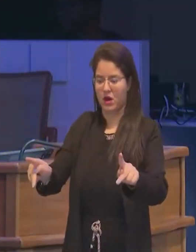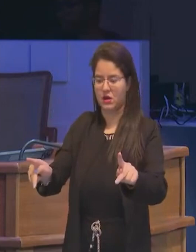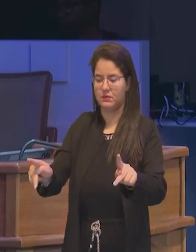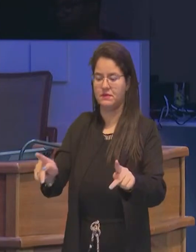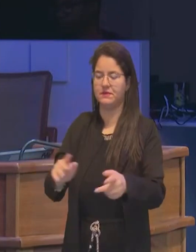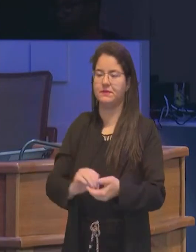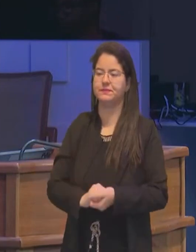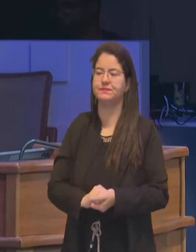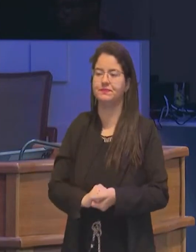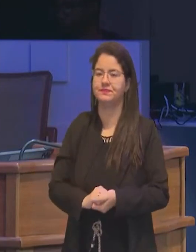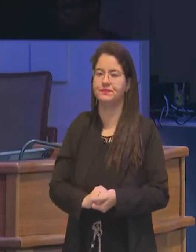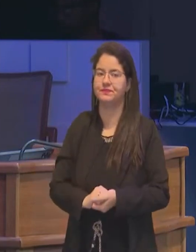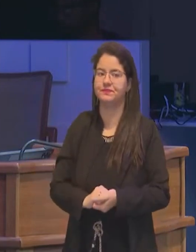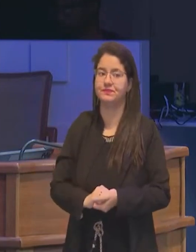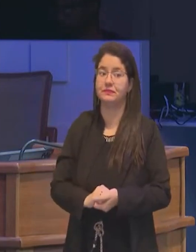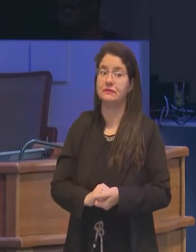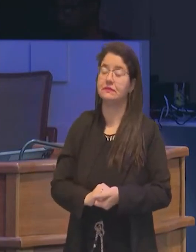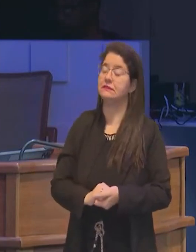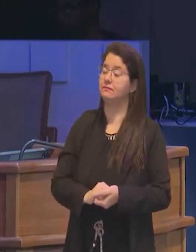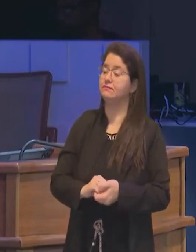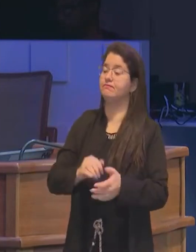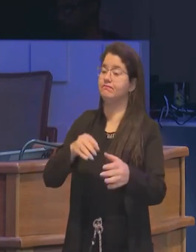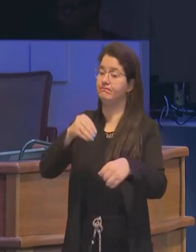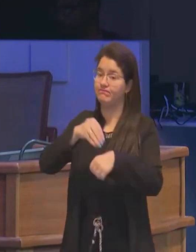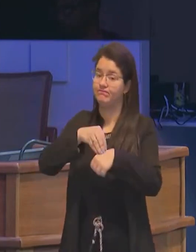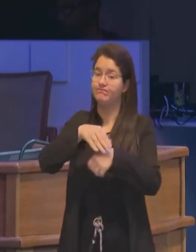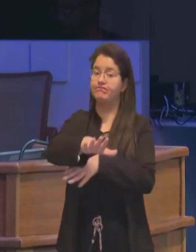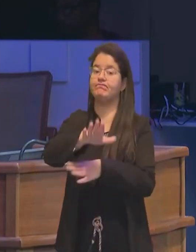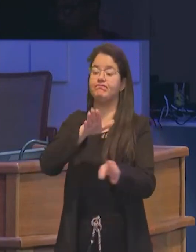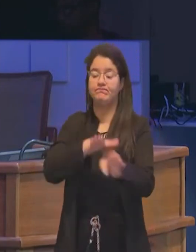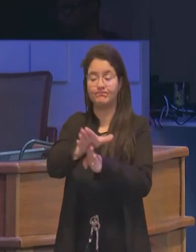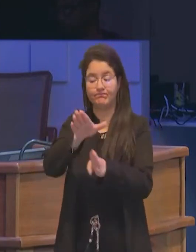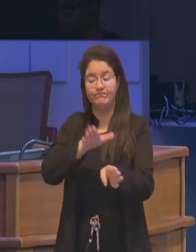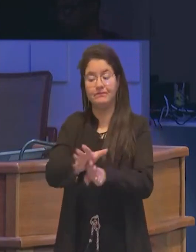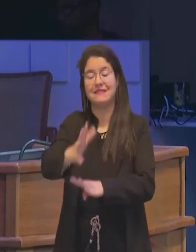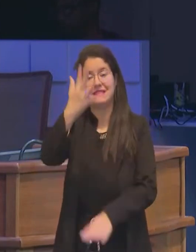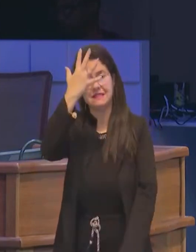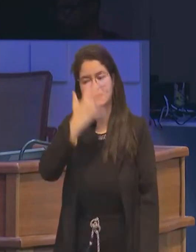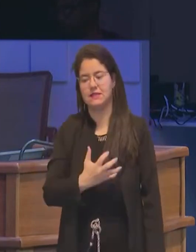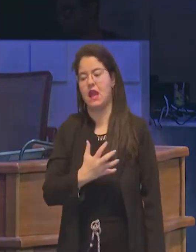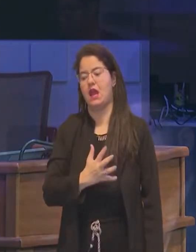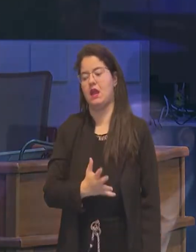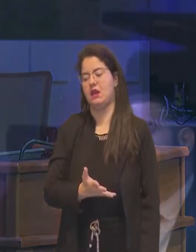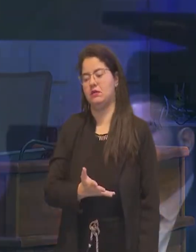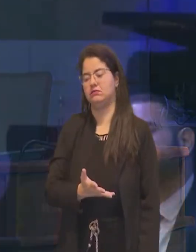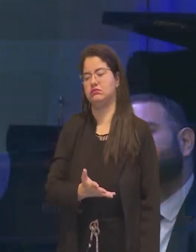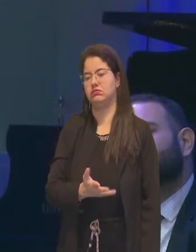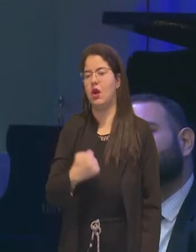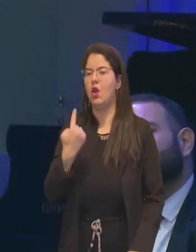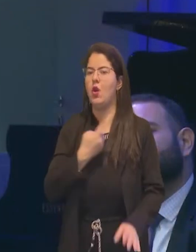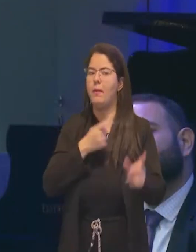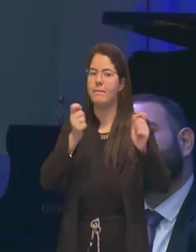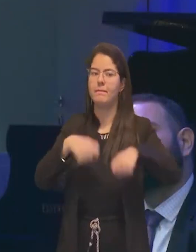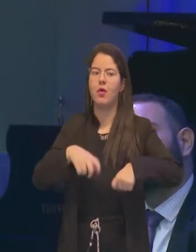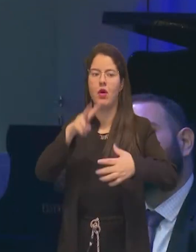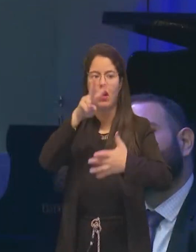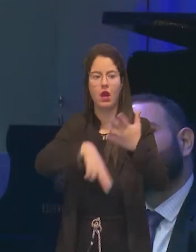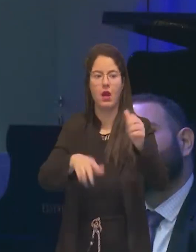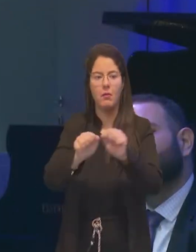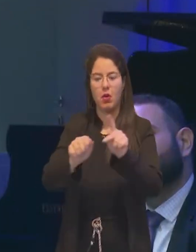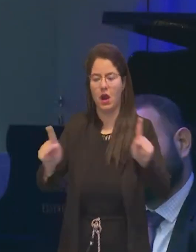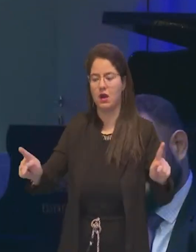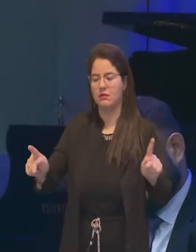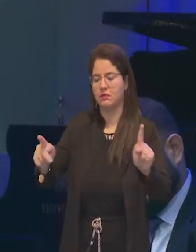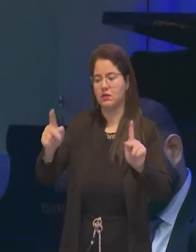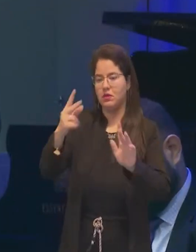ele faz uma advertência séria para a igreja de Éfeso. Nós podemos ler aqui Apocalipse